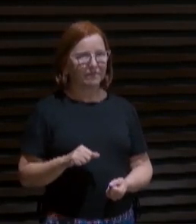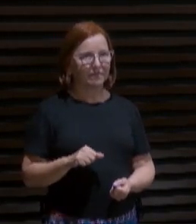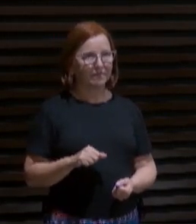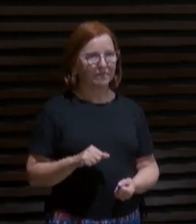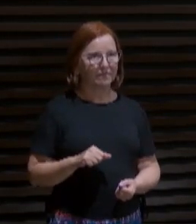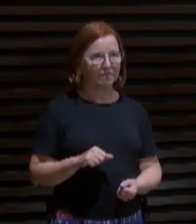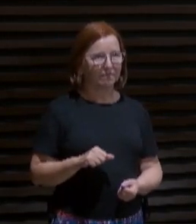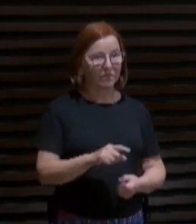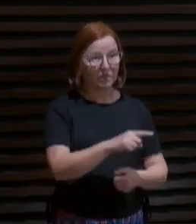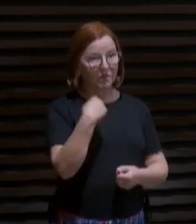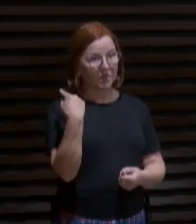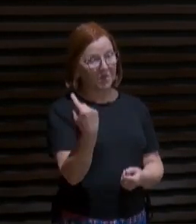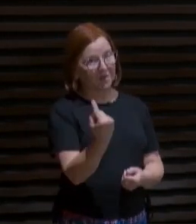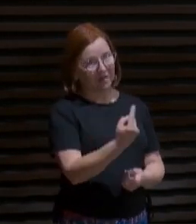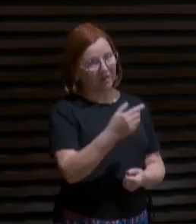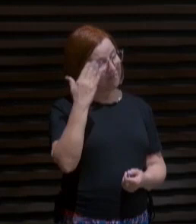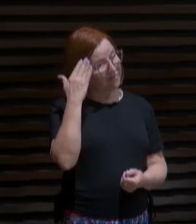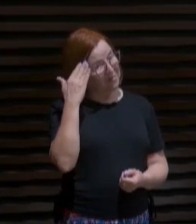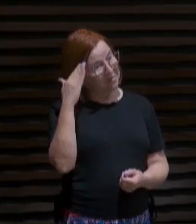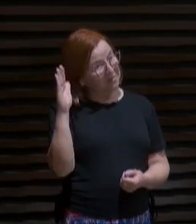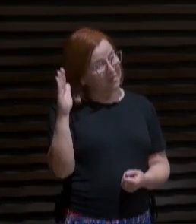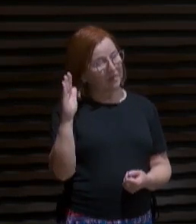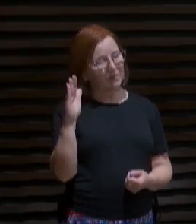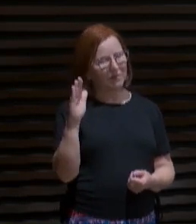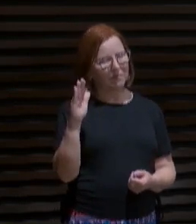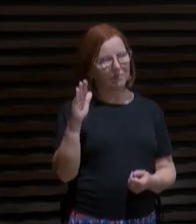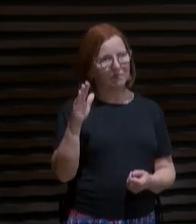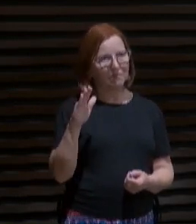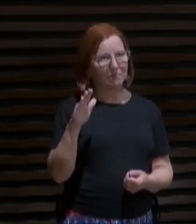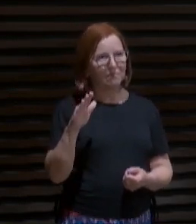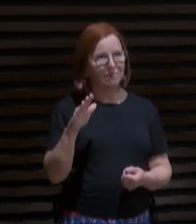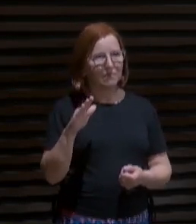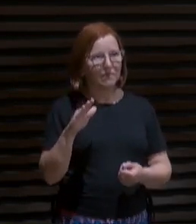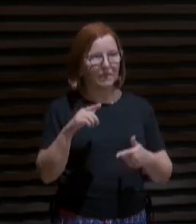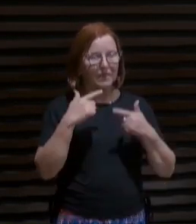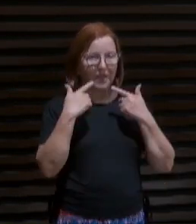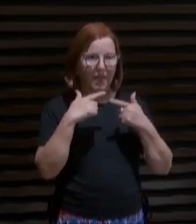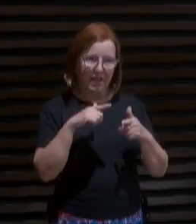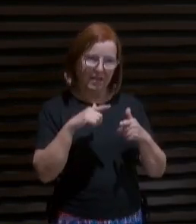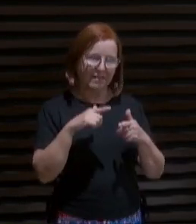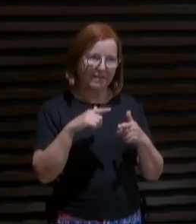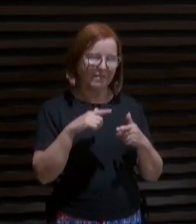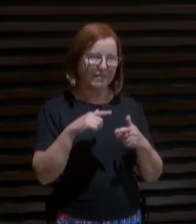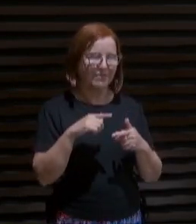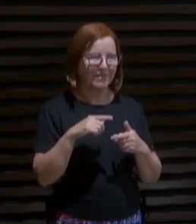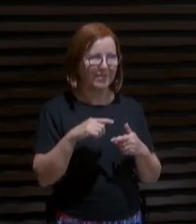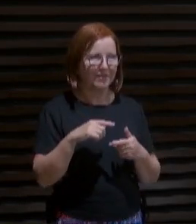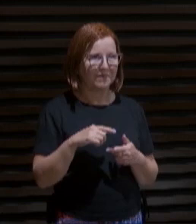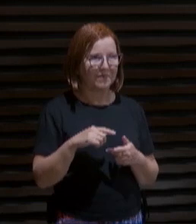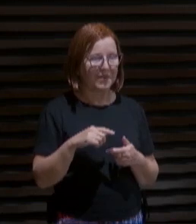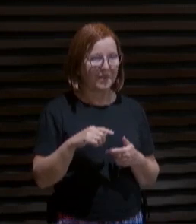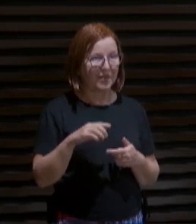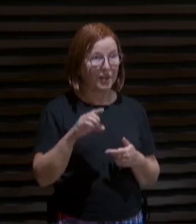Nós não sabemos, no original são 7 palavras, são 49 letras, e é um